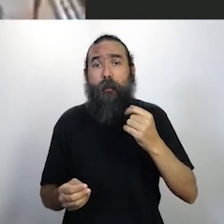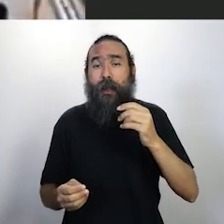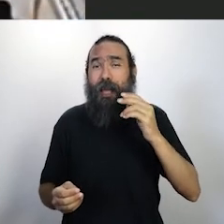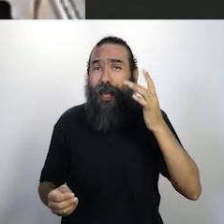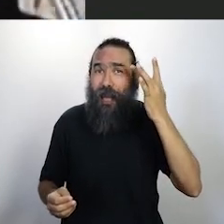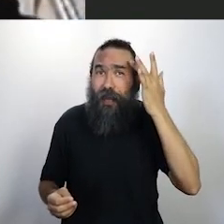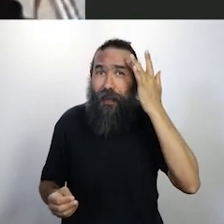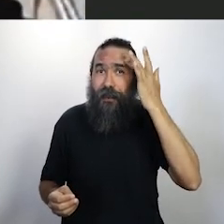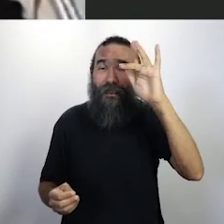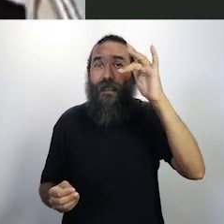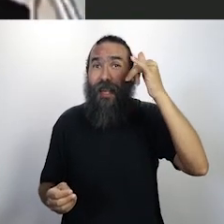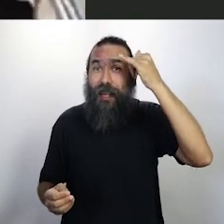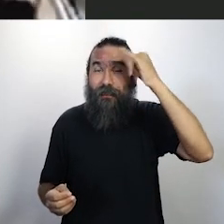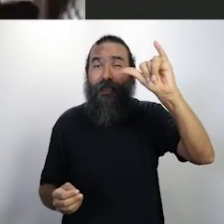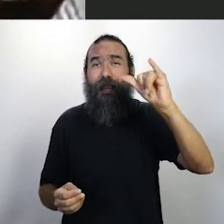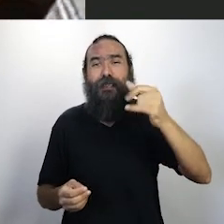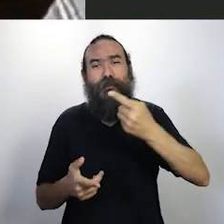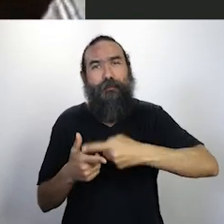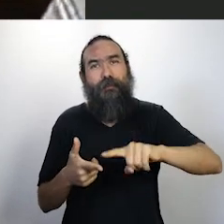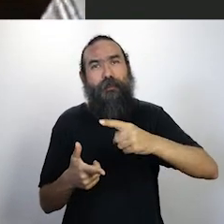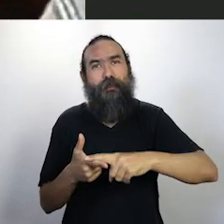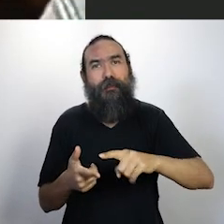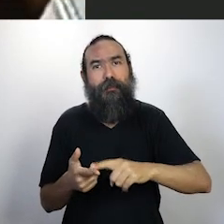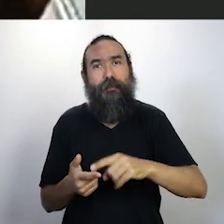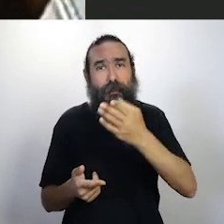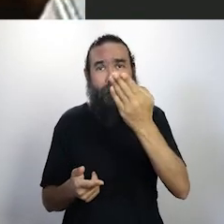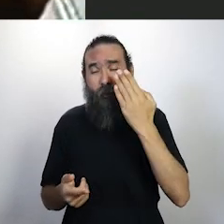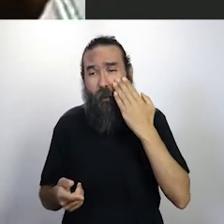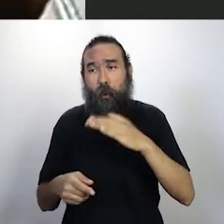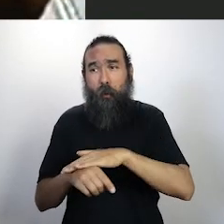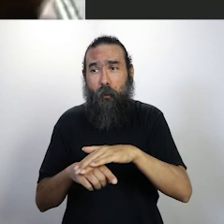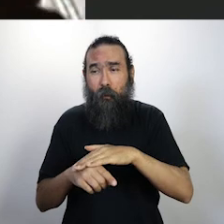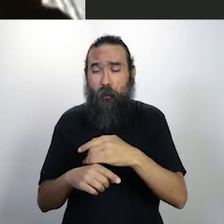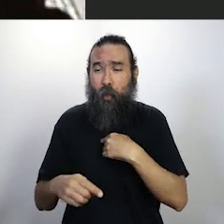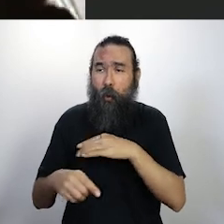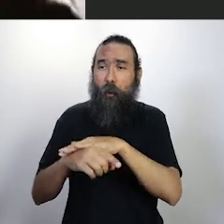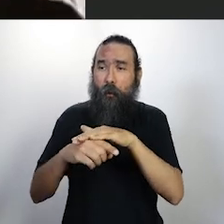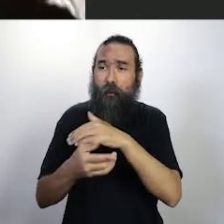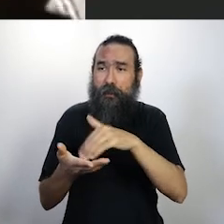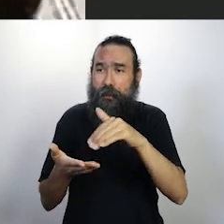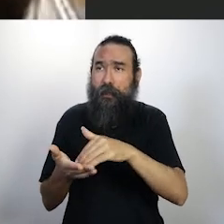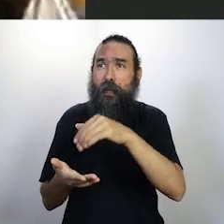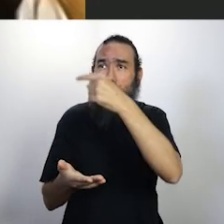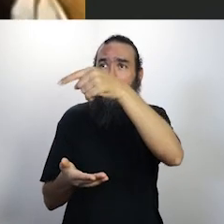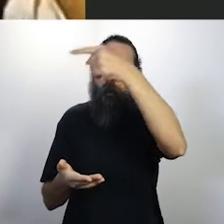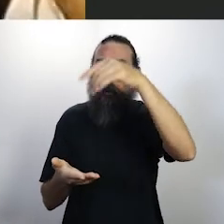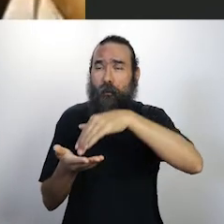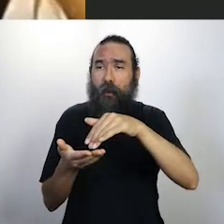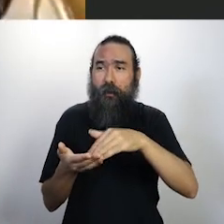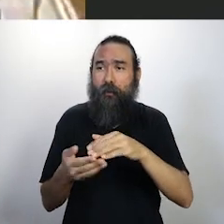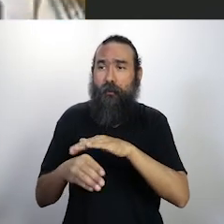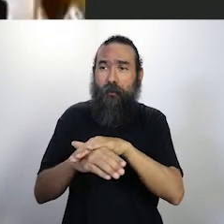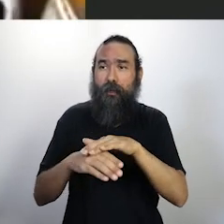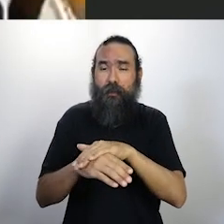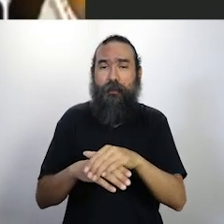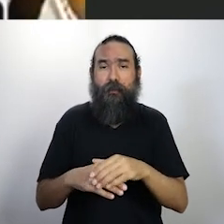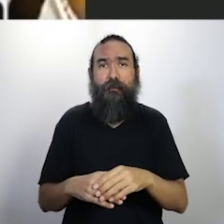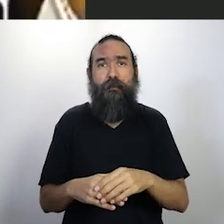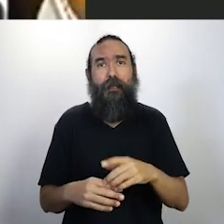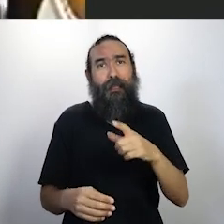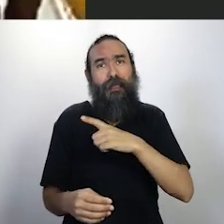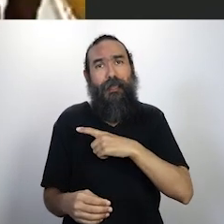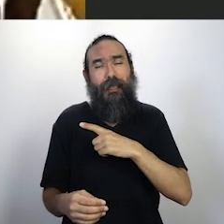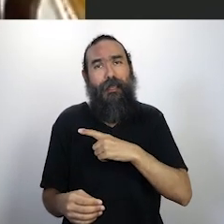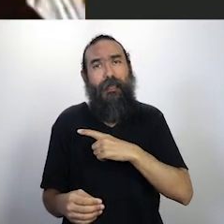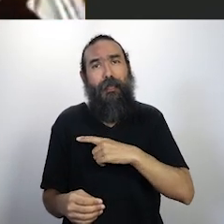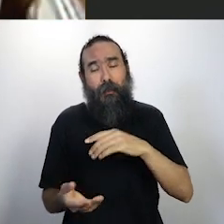infelizmente citou e ele tem citado isso em outros momentos que ele está pagando uma dívida de um governo anterior